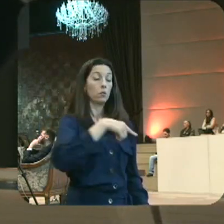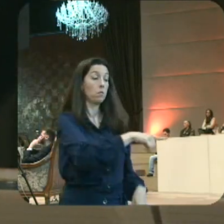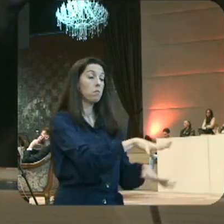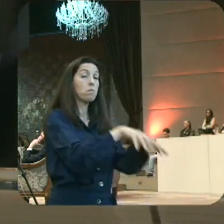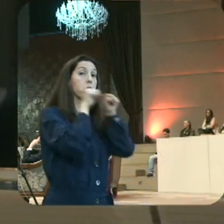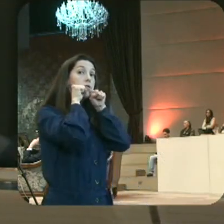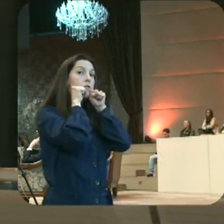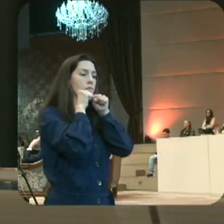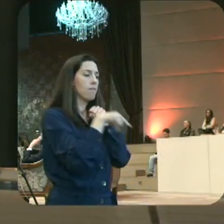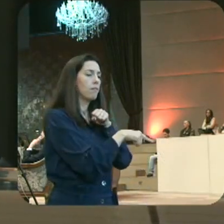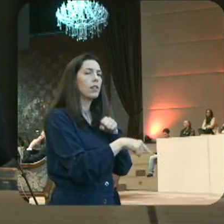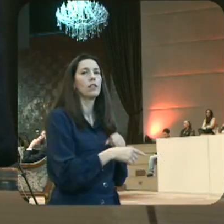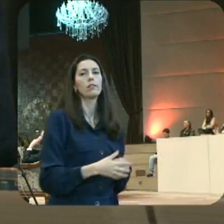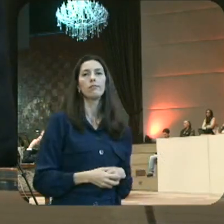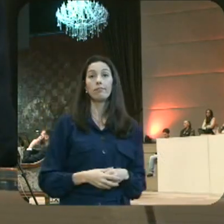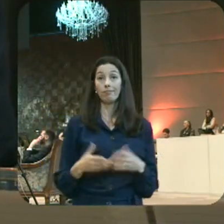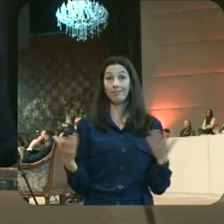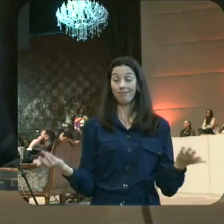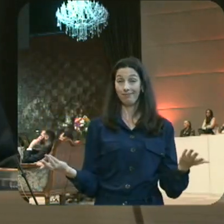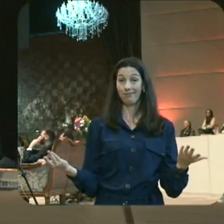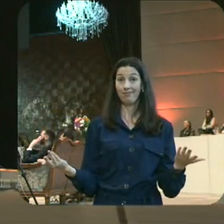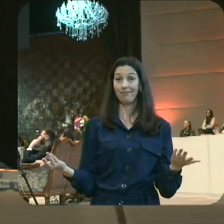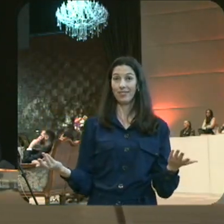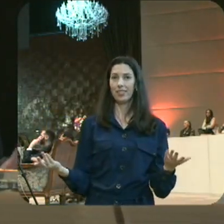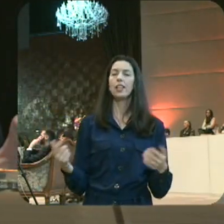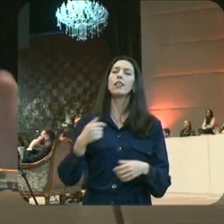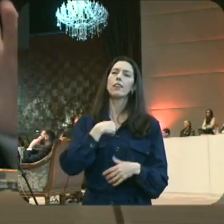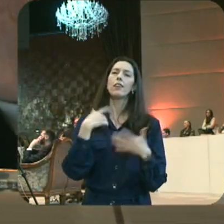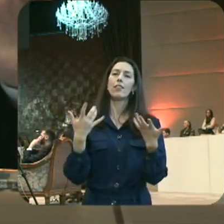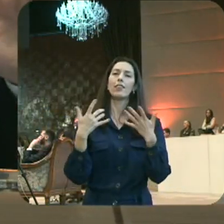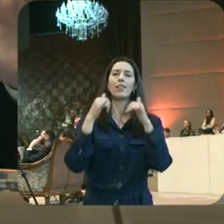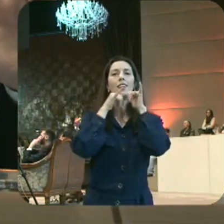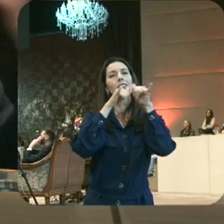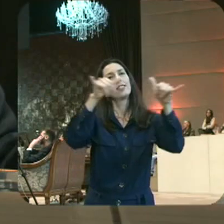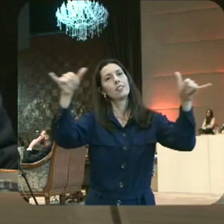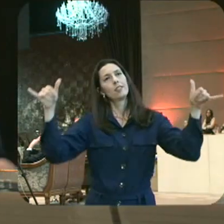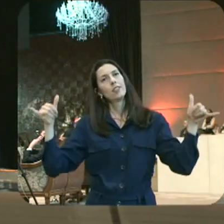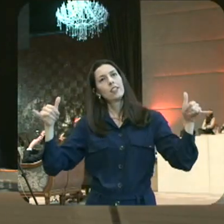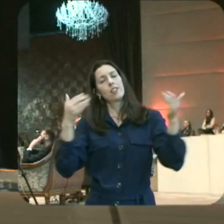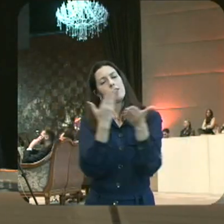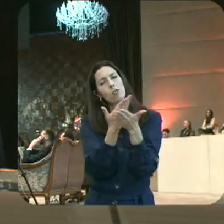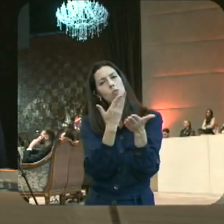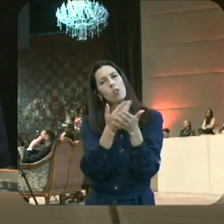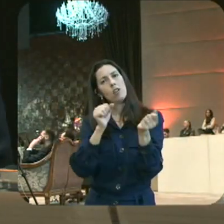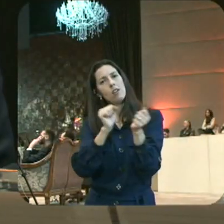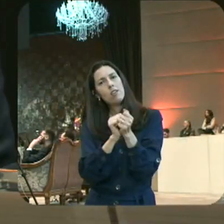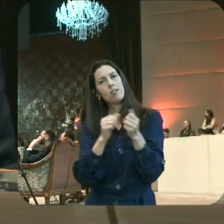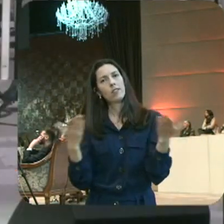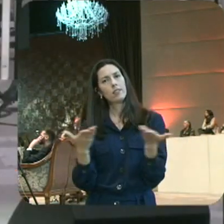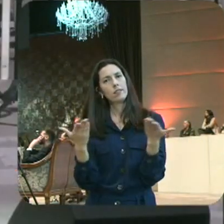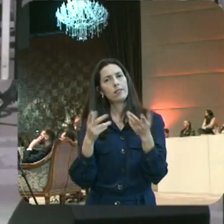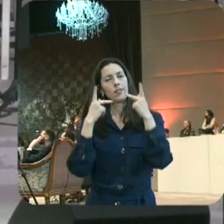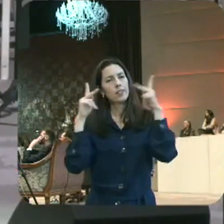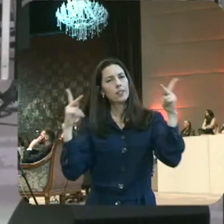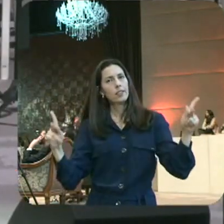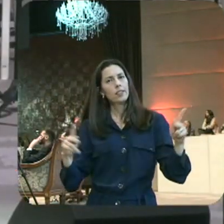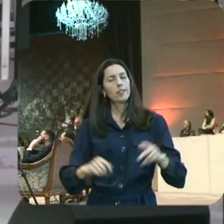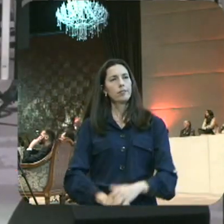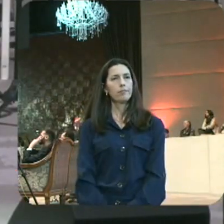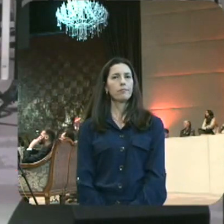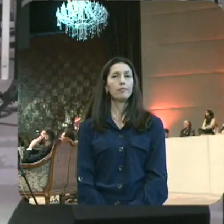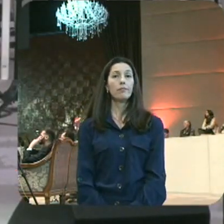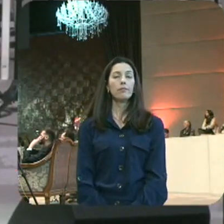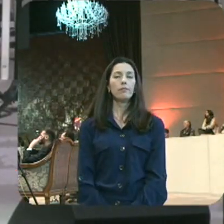é o contexto dessa história que eu queria estudar com você nessa manhã. E